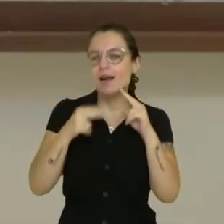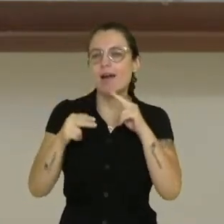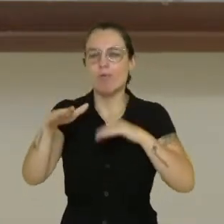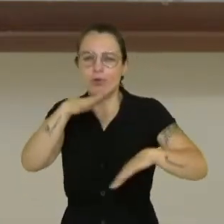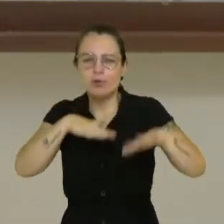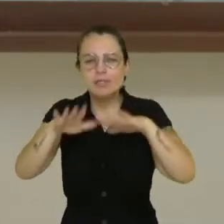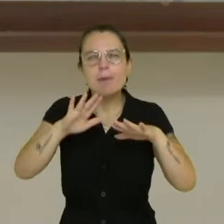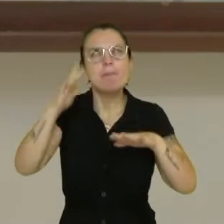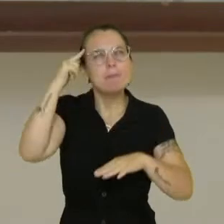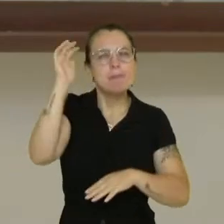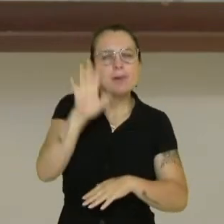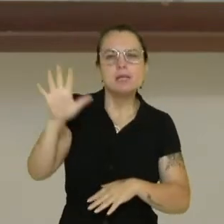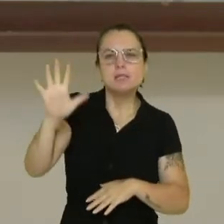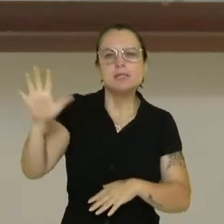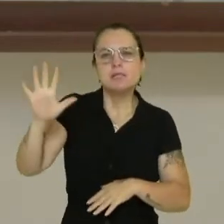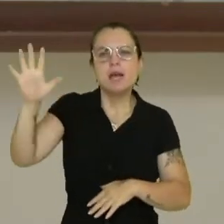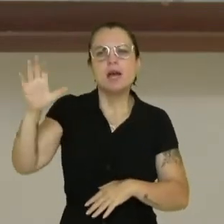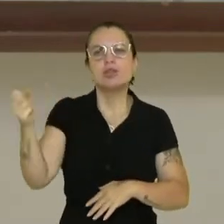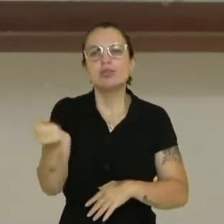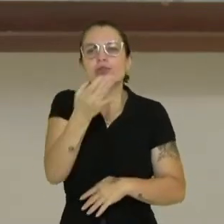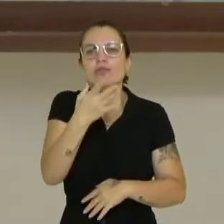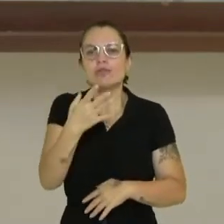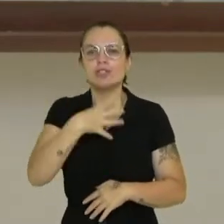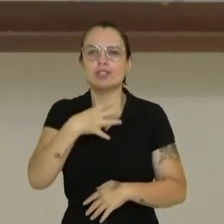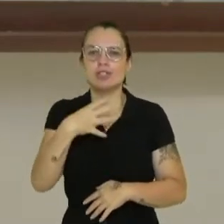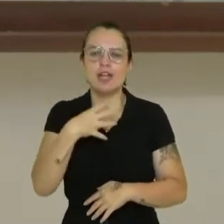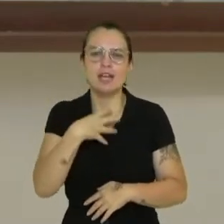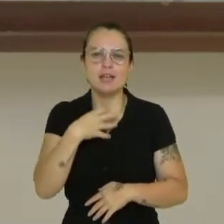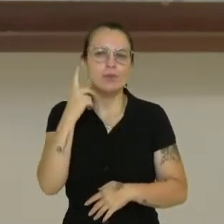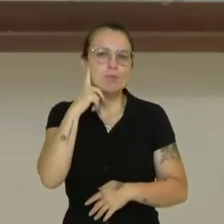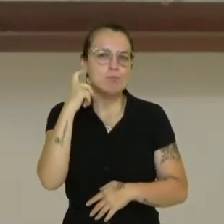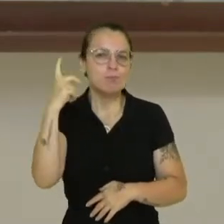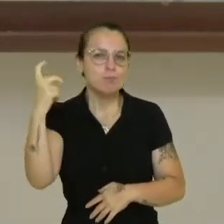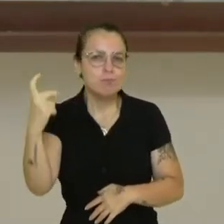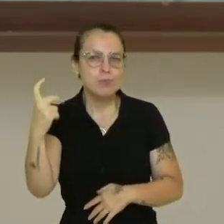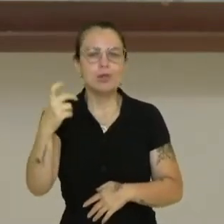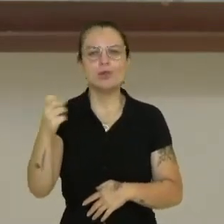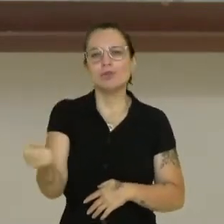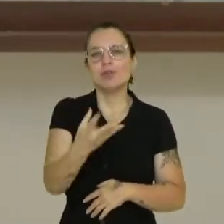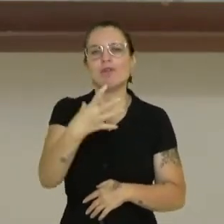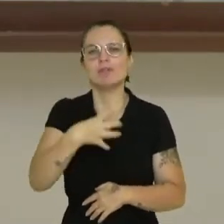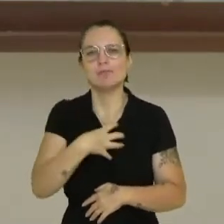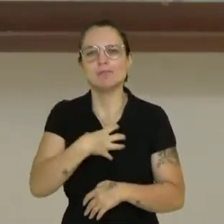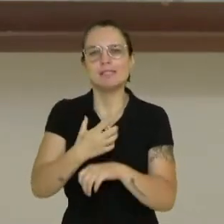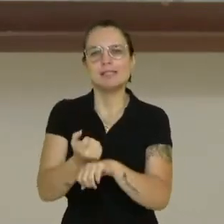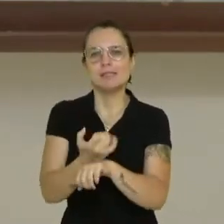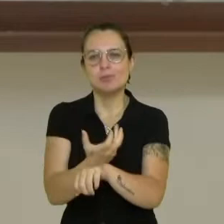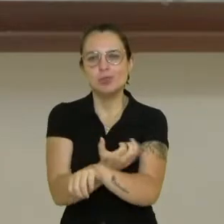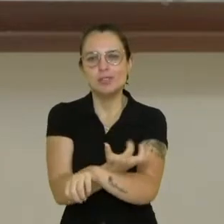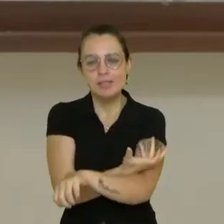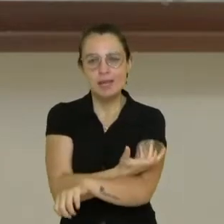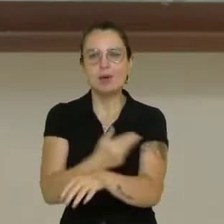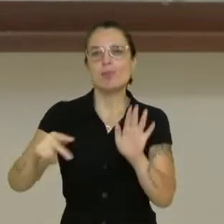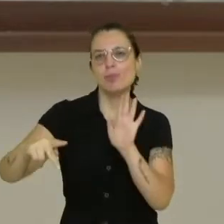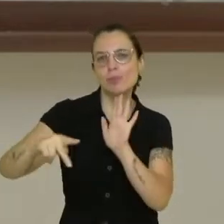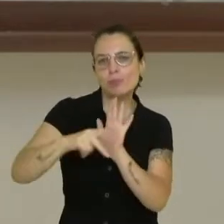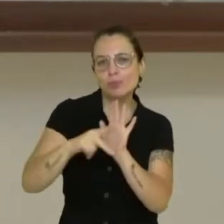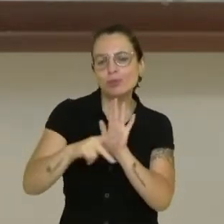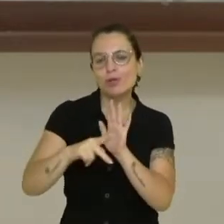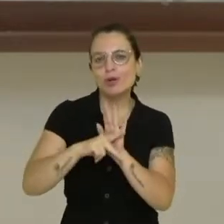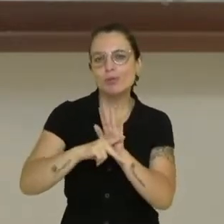novas formas de produzir som para proporcionar novas sensações a partir da